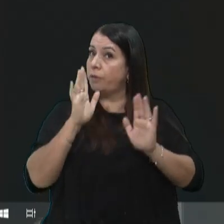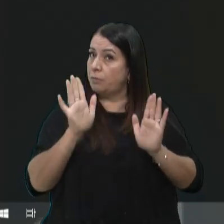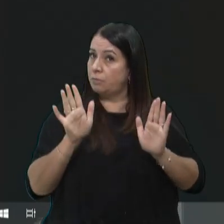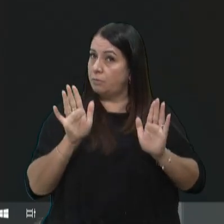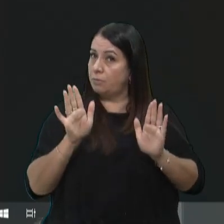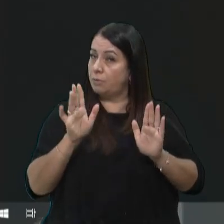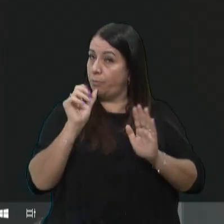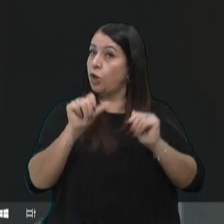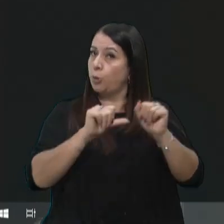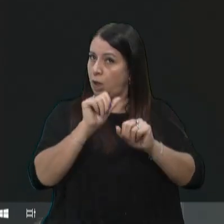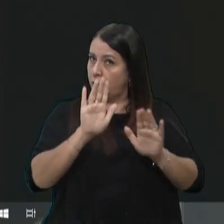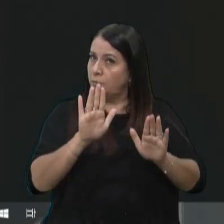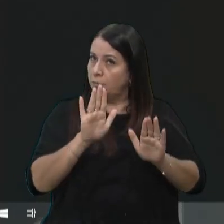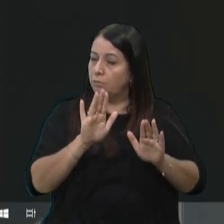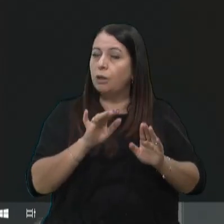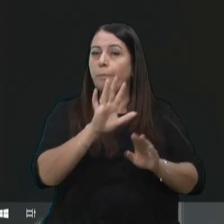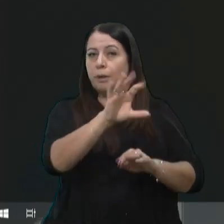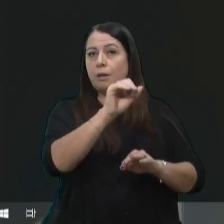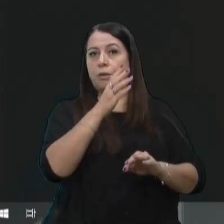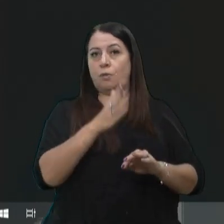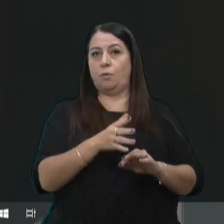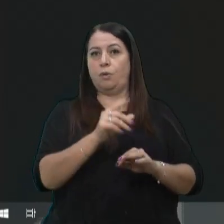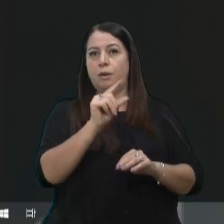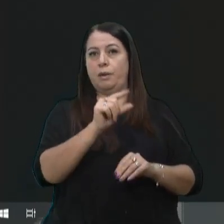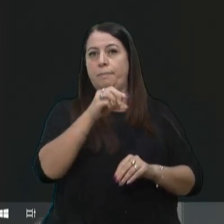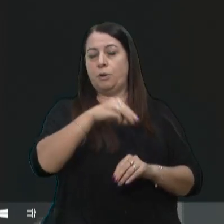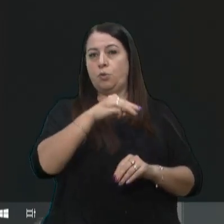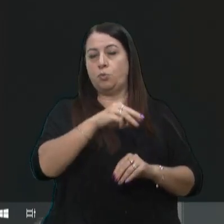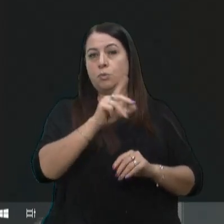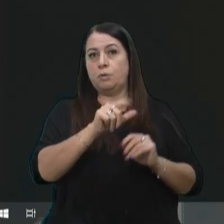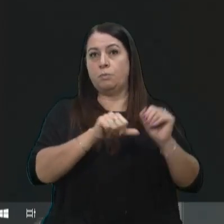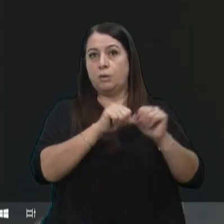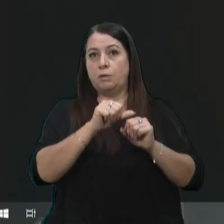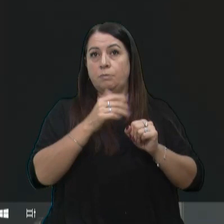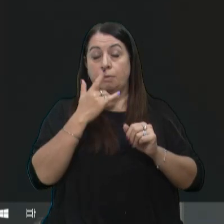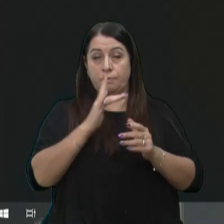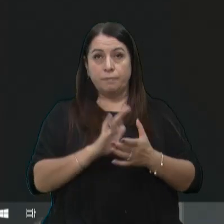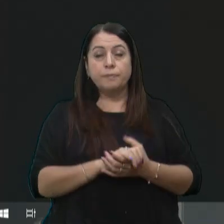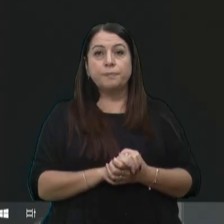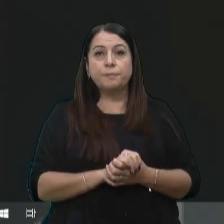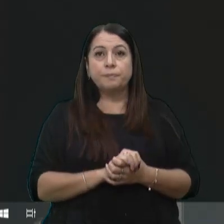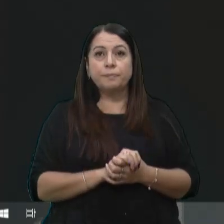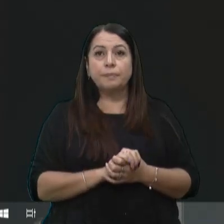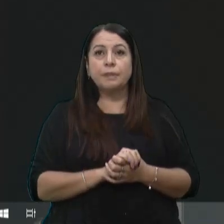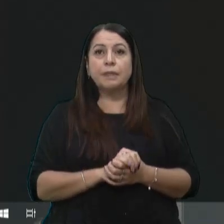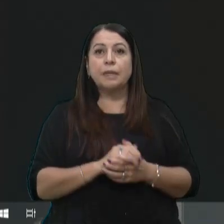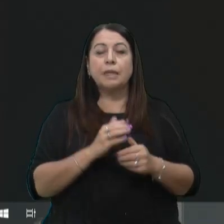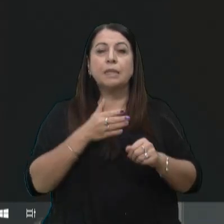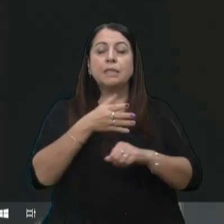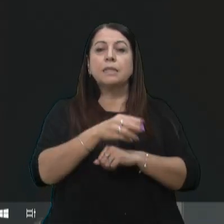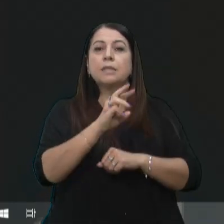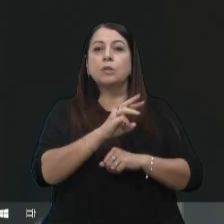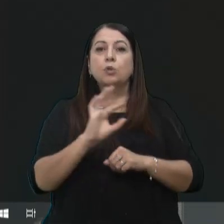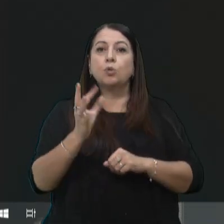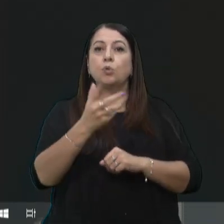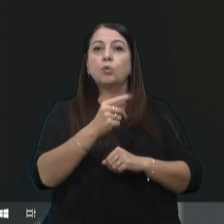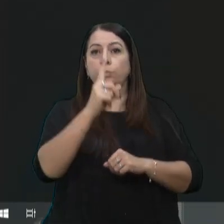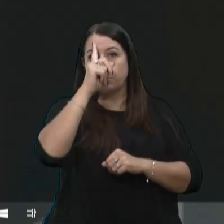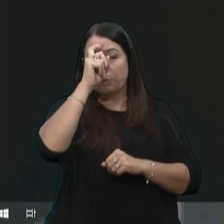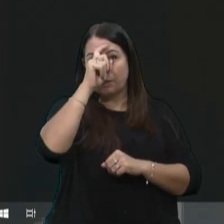porque podem mudar isso aqui eu peguei agora minutos atrás Mas podem mudar de agora para de tarde Acesse no site todos pelo